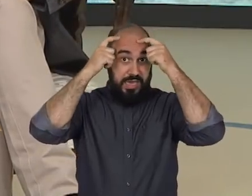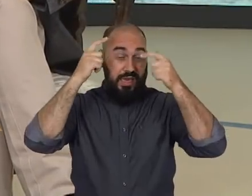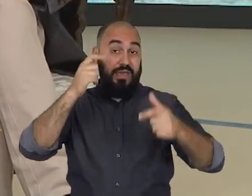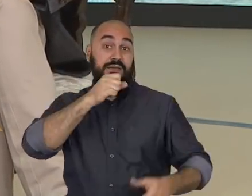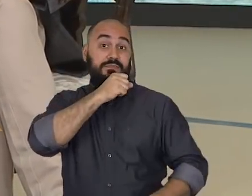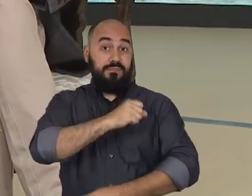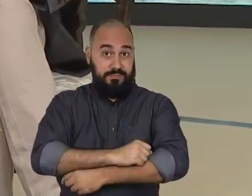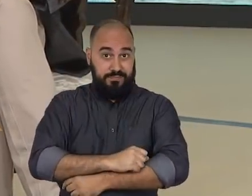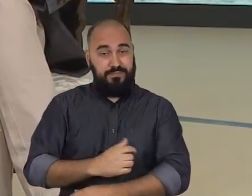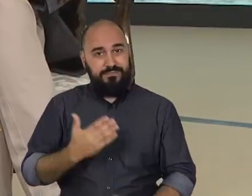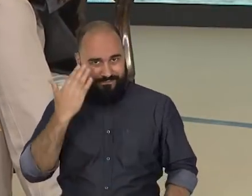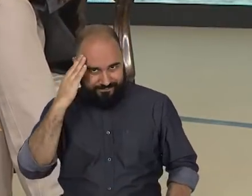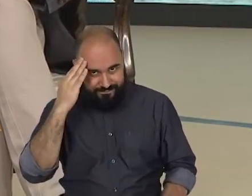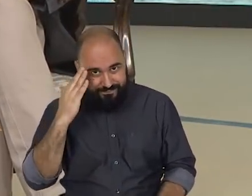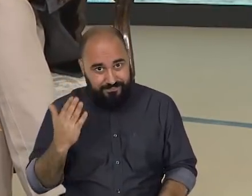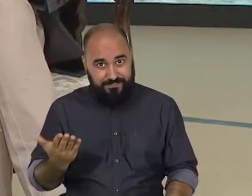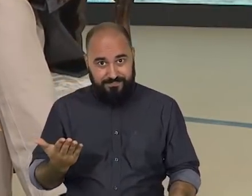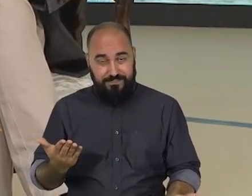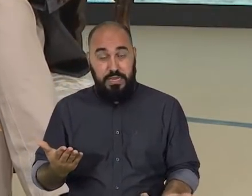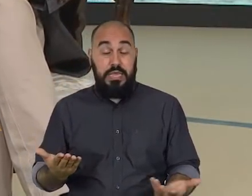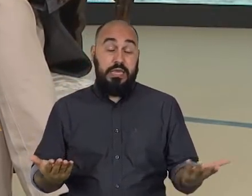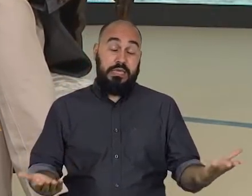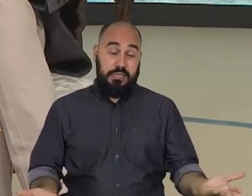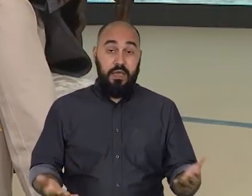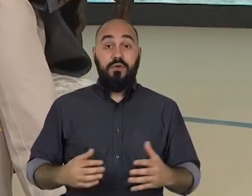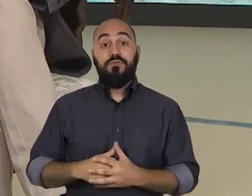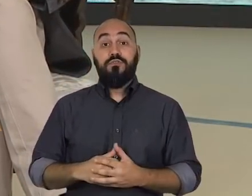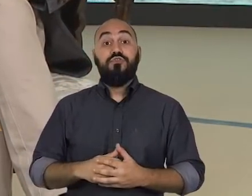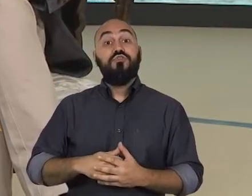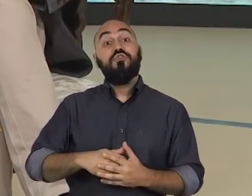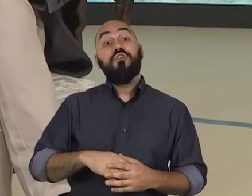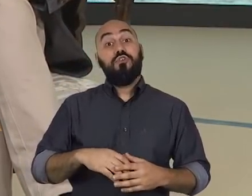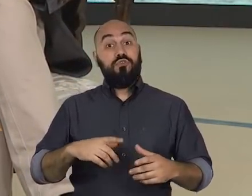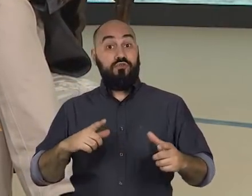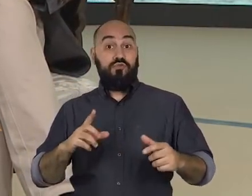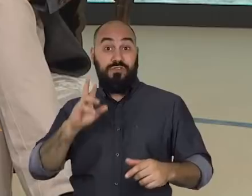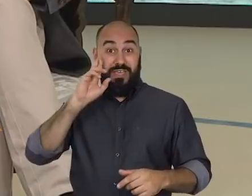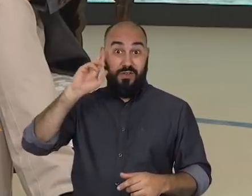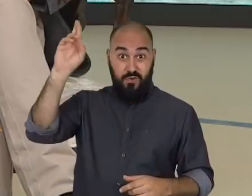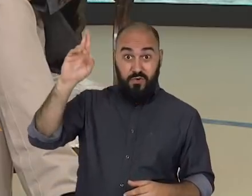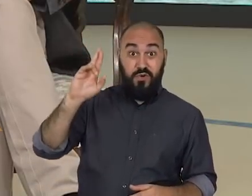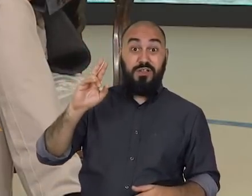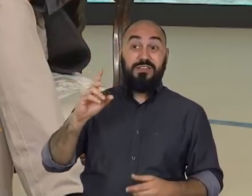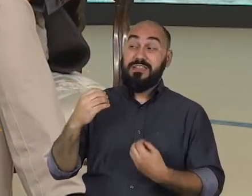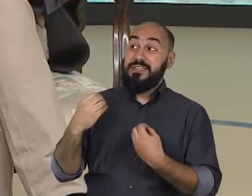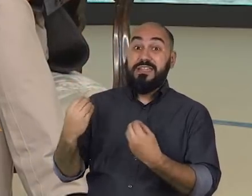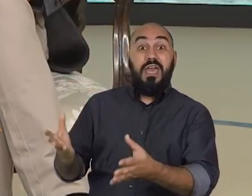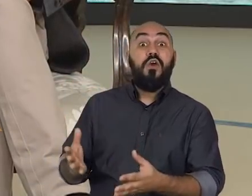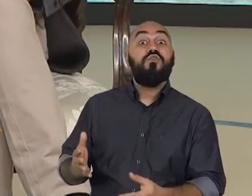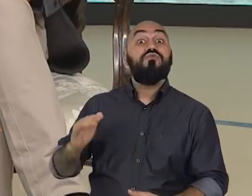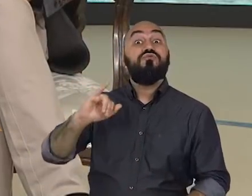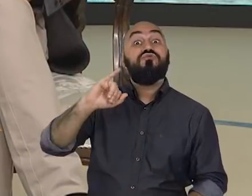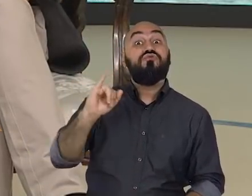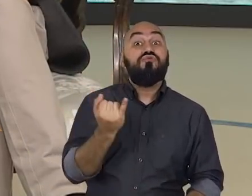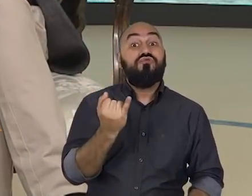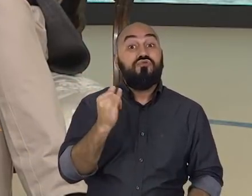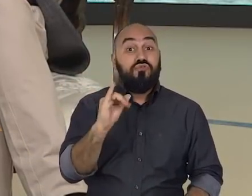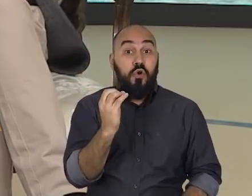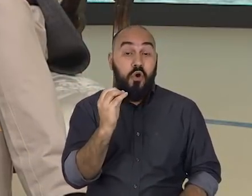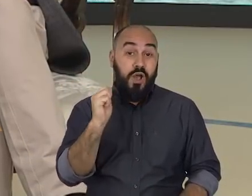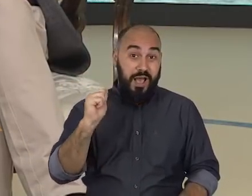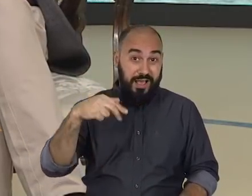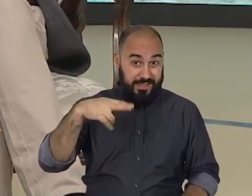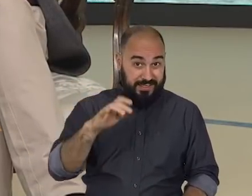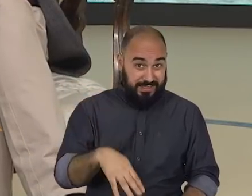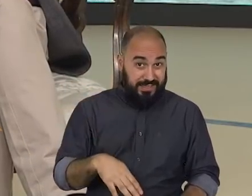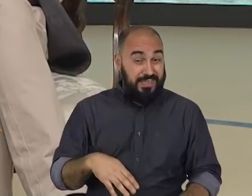foi que, como diz a Bíblia, o Senhor deu a Jeoaquim, rei de Judá, nas mãos de Nabucodonosor,